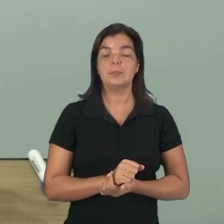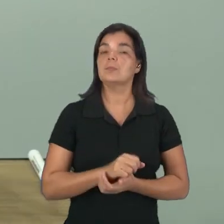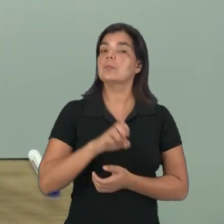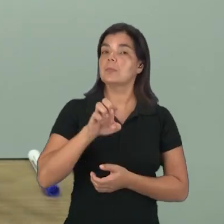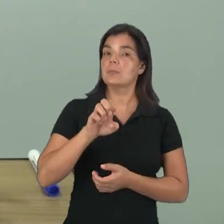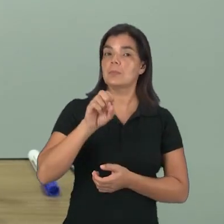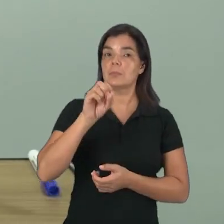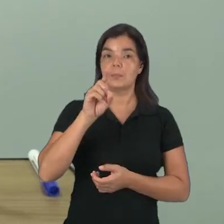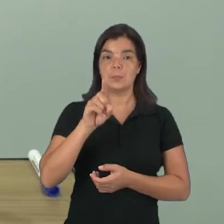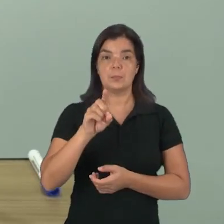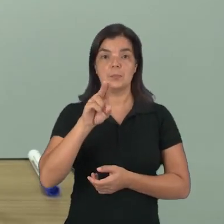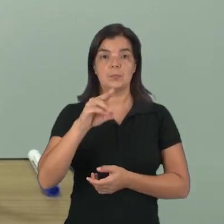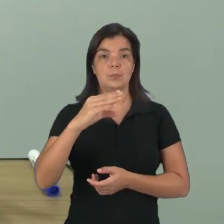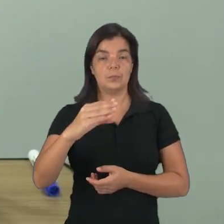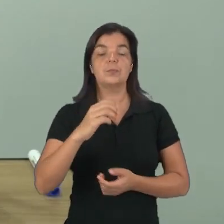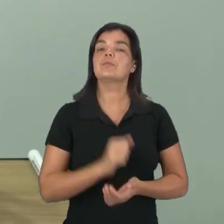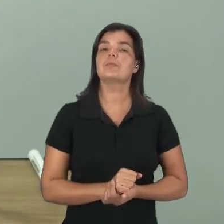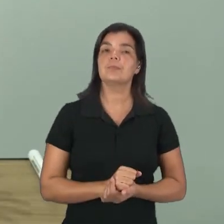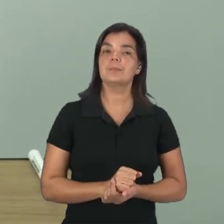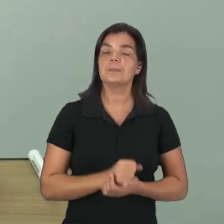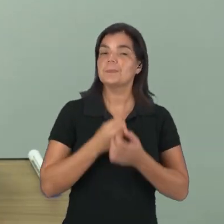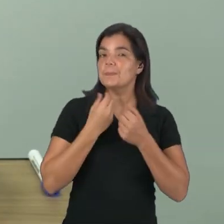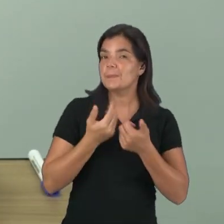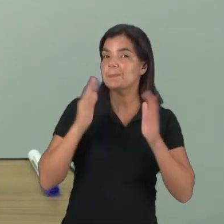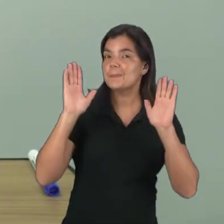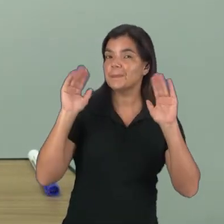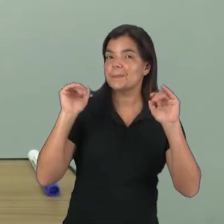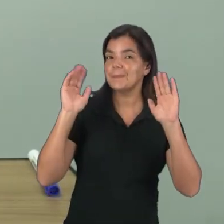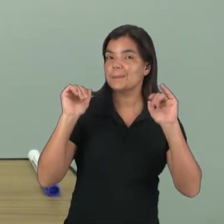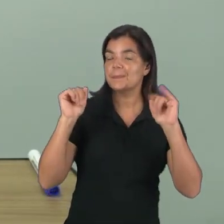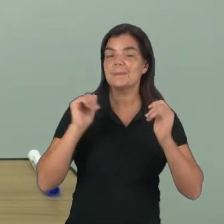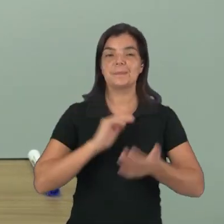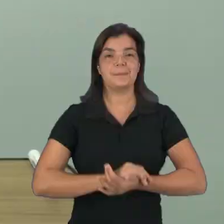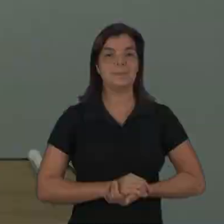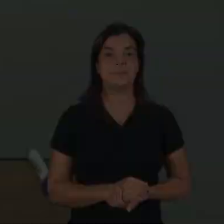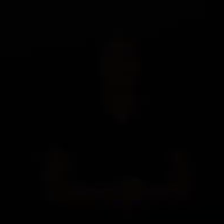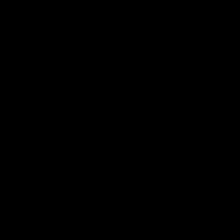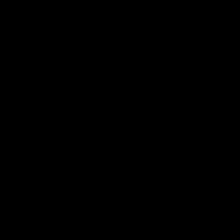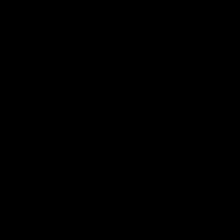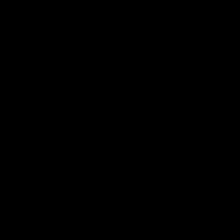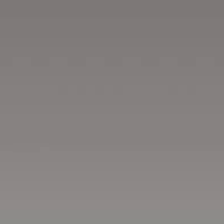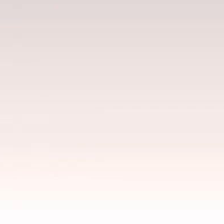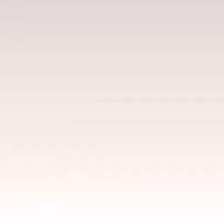essa e outras aulas na nossa plataforma Eduque, tá bom? Tchau, tchau e até mais!